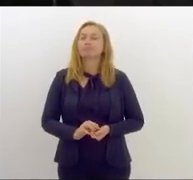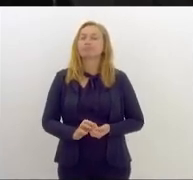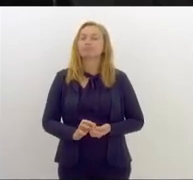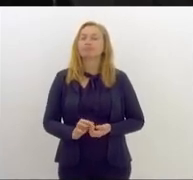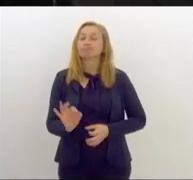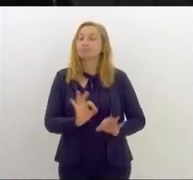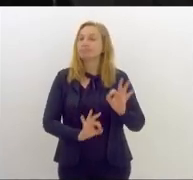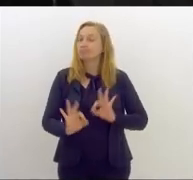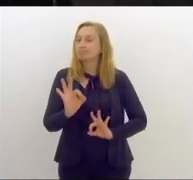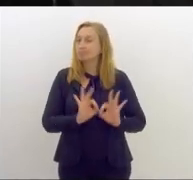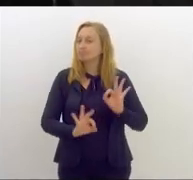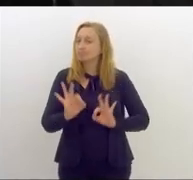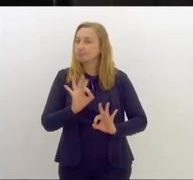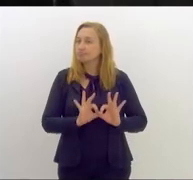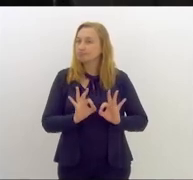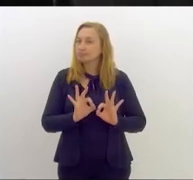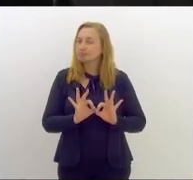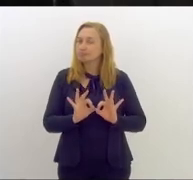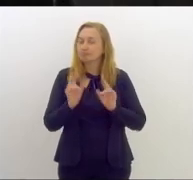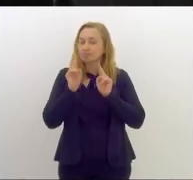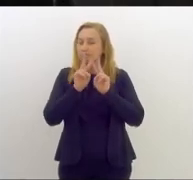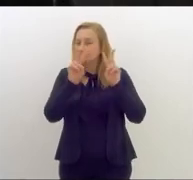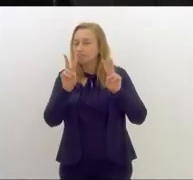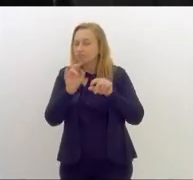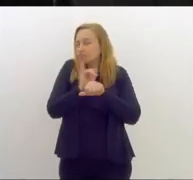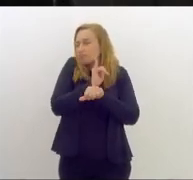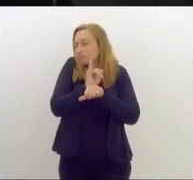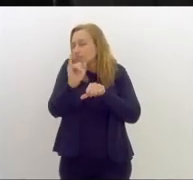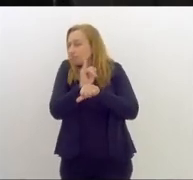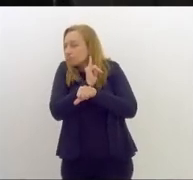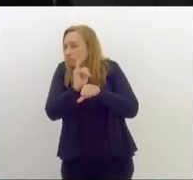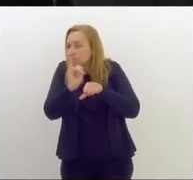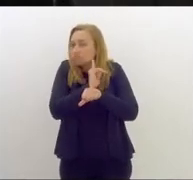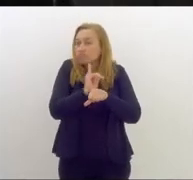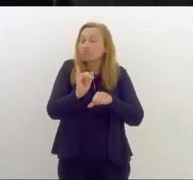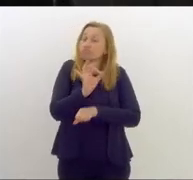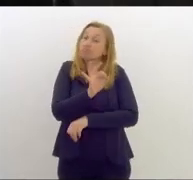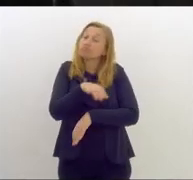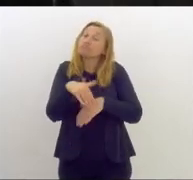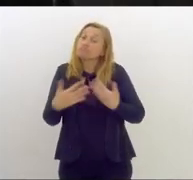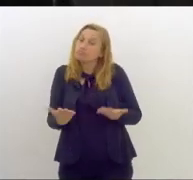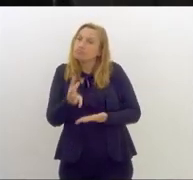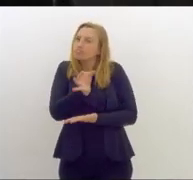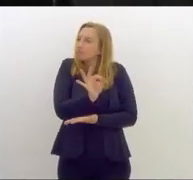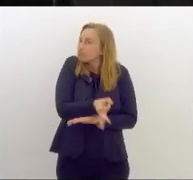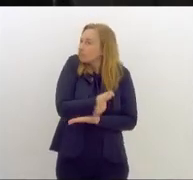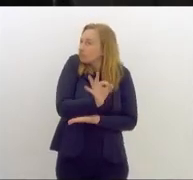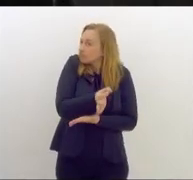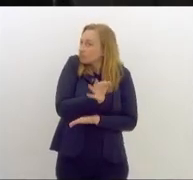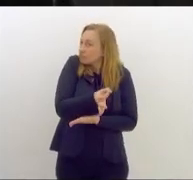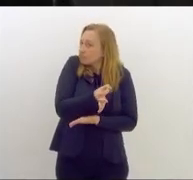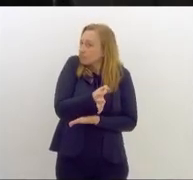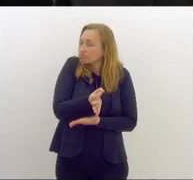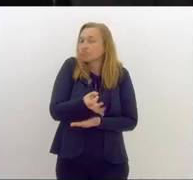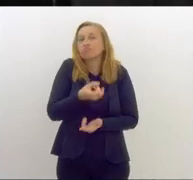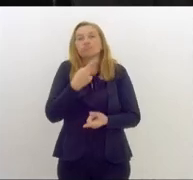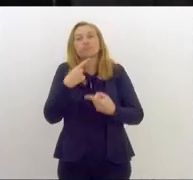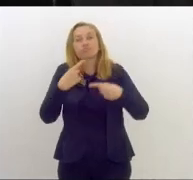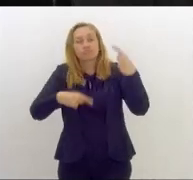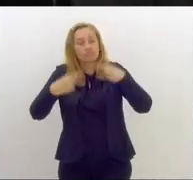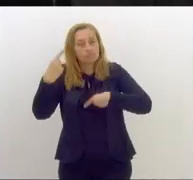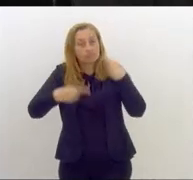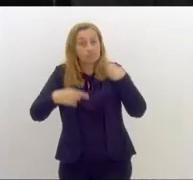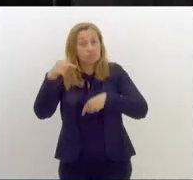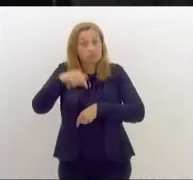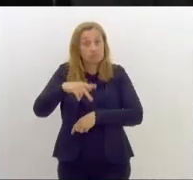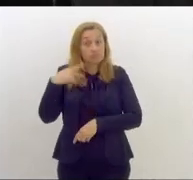do planejamento de forma muito estratégica então evidentemente como esse tem sido o nosso debate aqui no